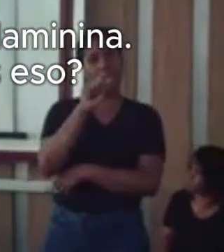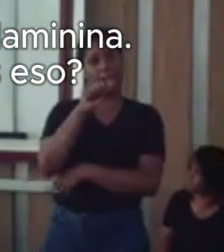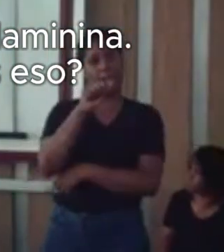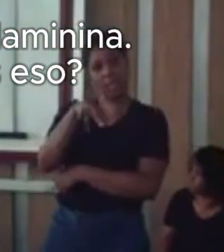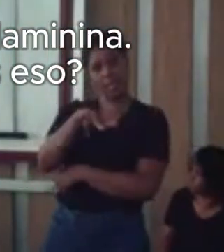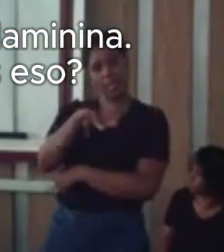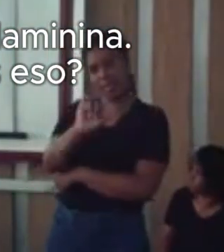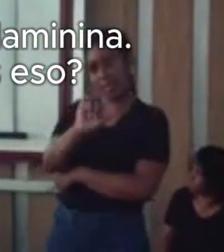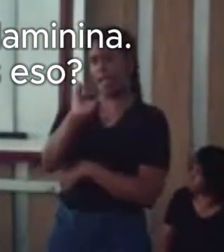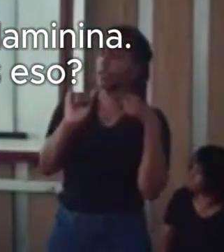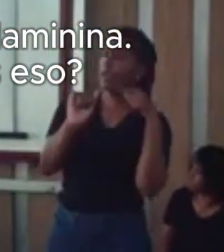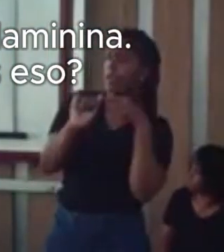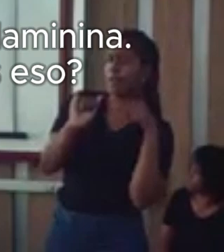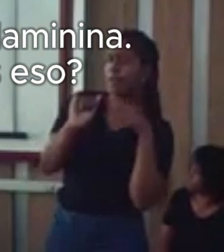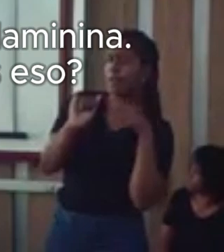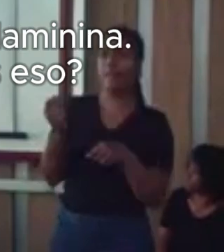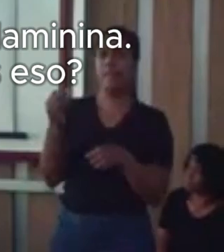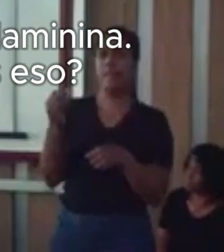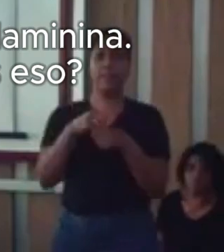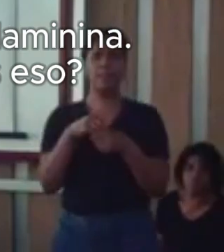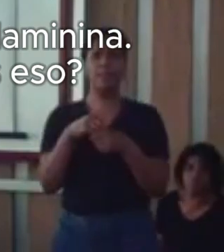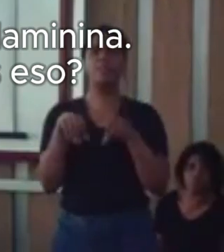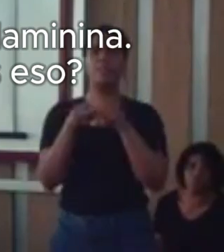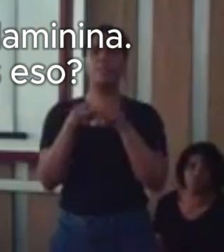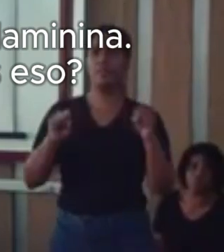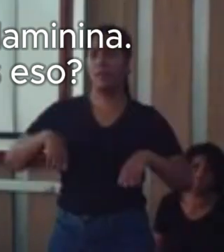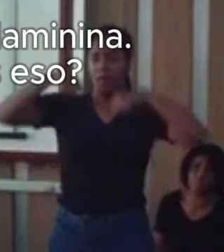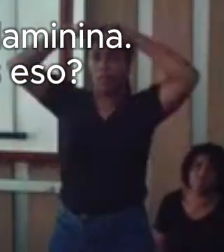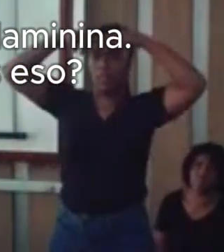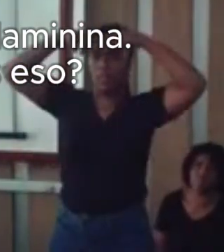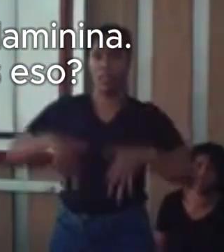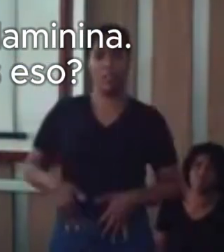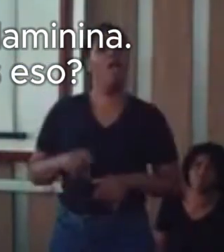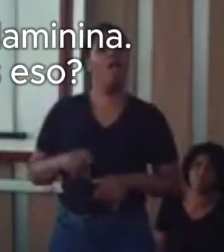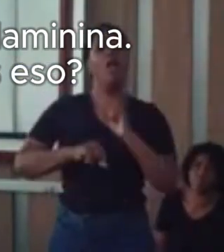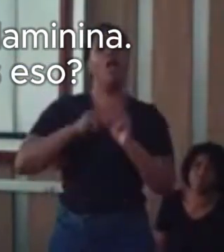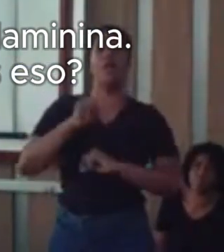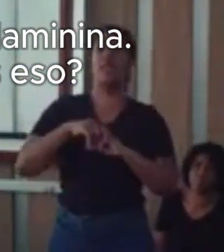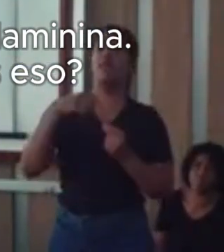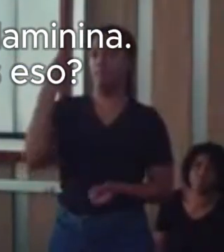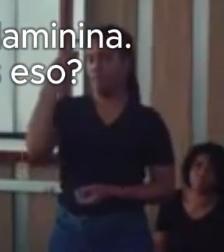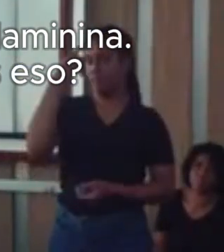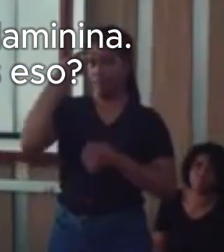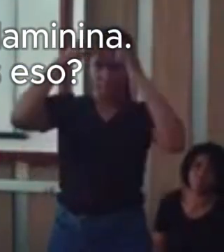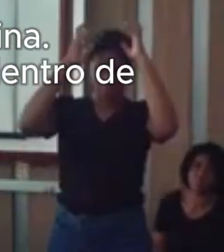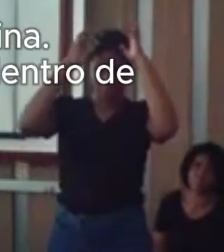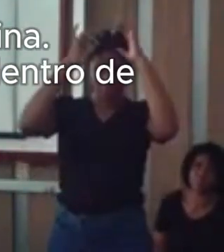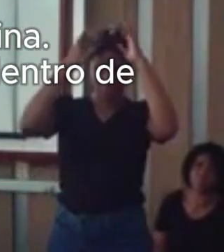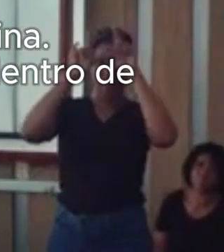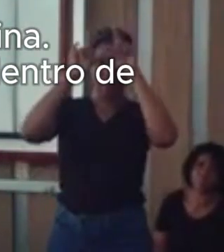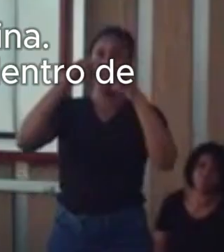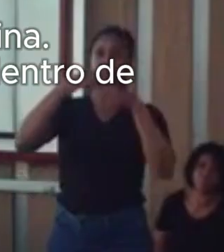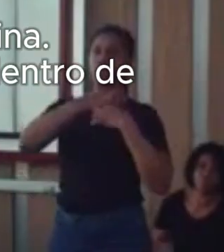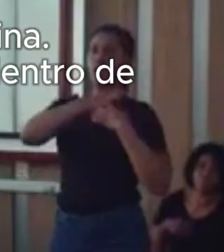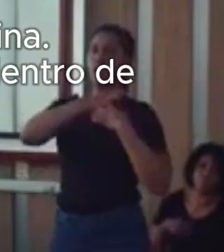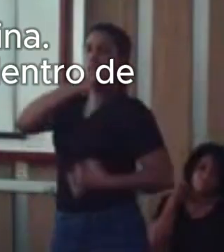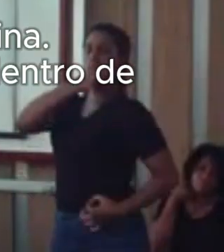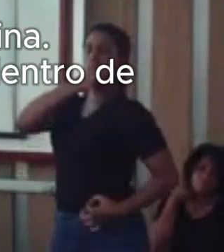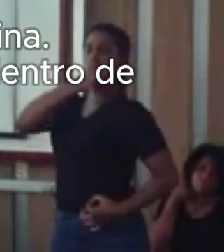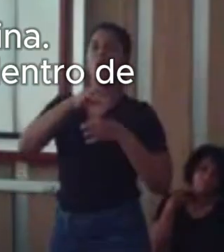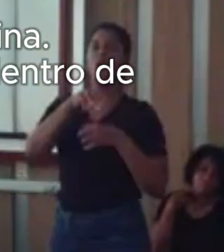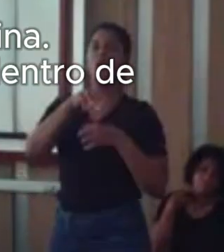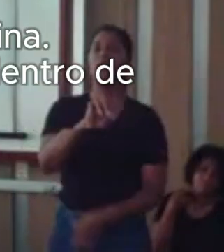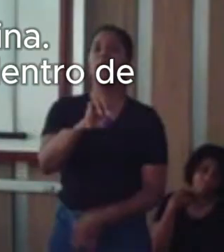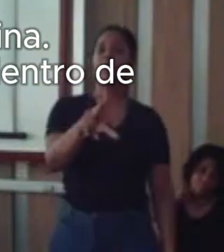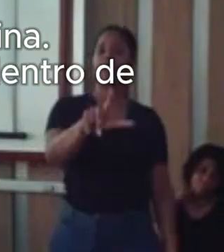aqui, laminina no sistema nervoso central, o que é isso? Cérebro e medula espinhal. Então, como é que é? Mais complicado, né?